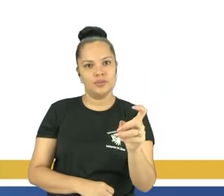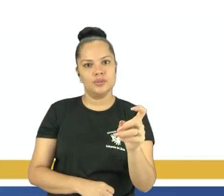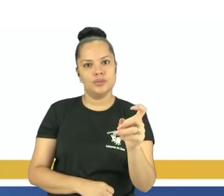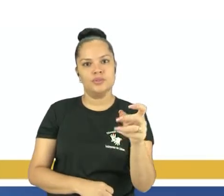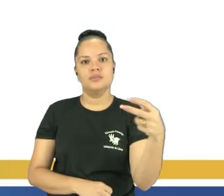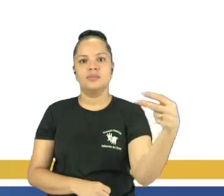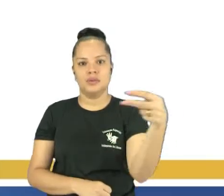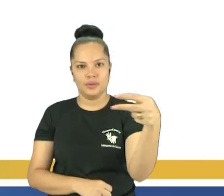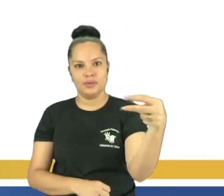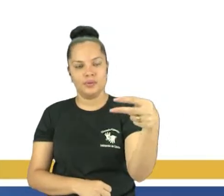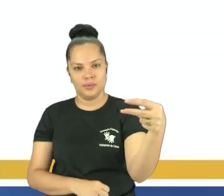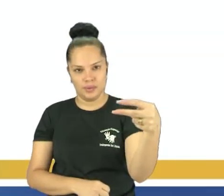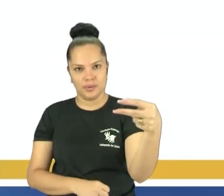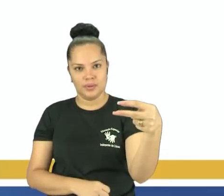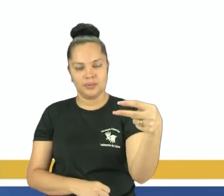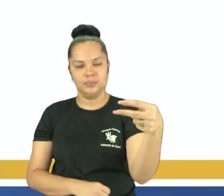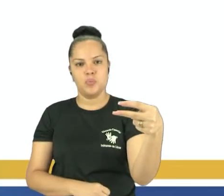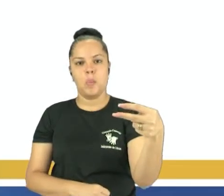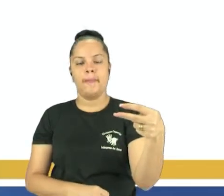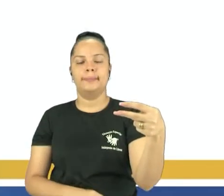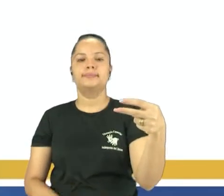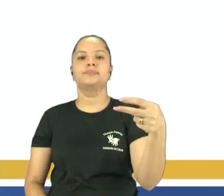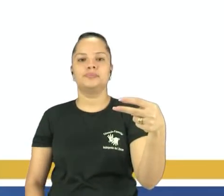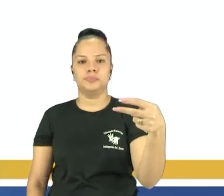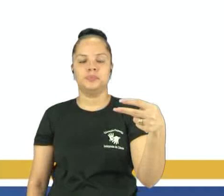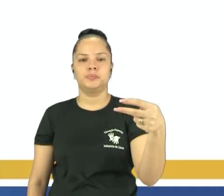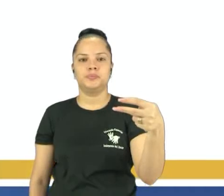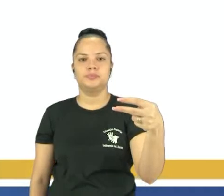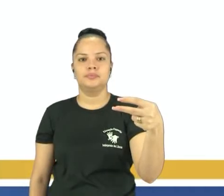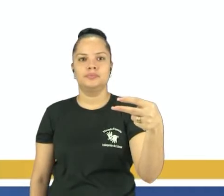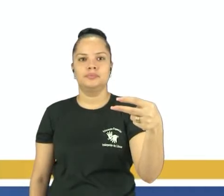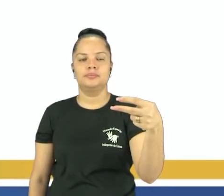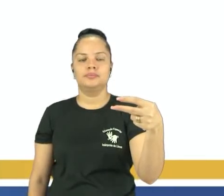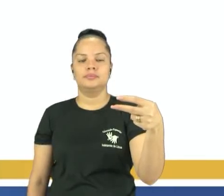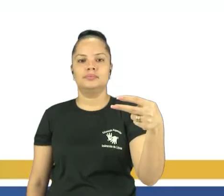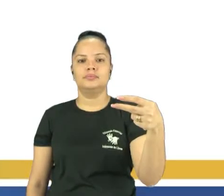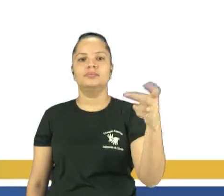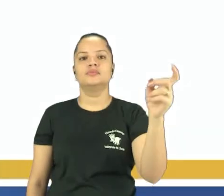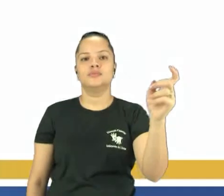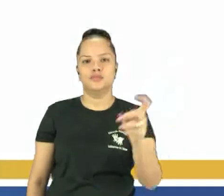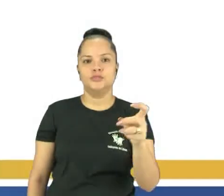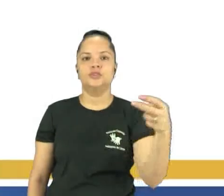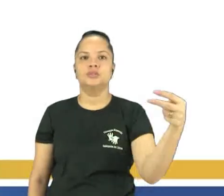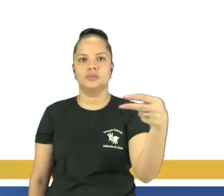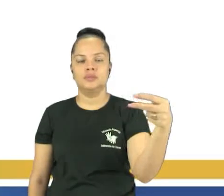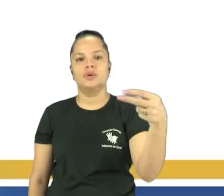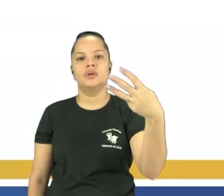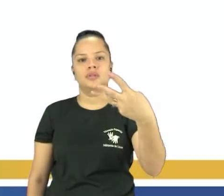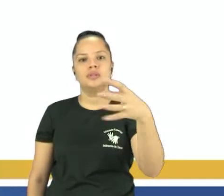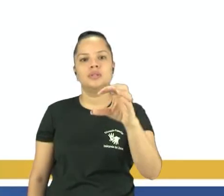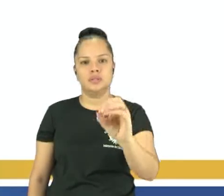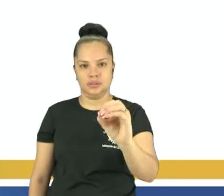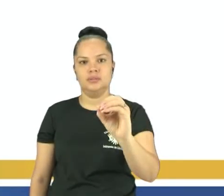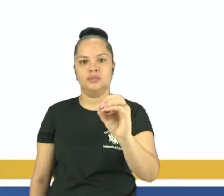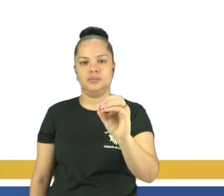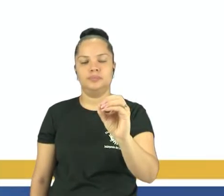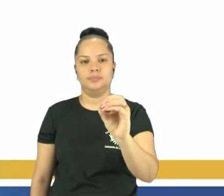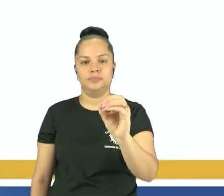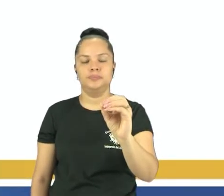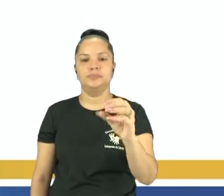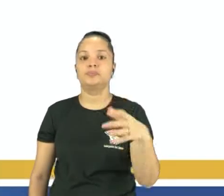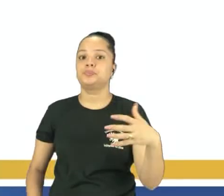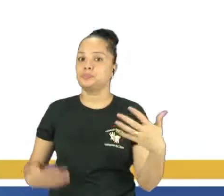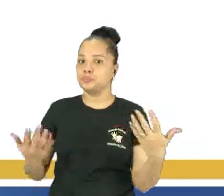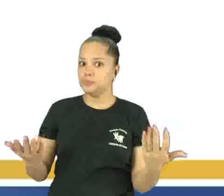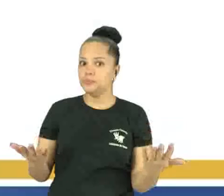divisão. Então, nós vamos ter 360 dividido para 12. Então, quer dizer que x é igual a 30.